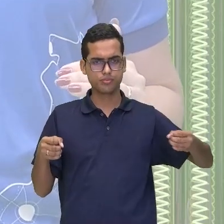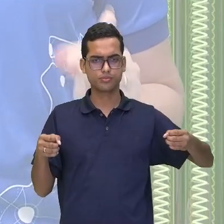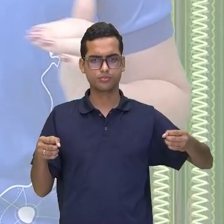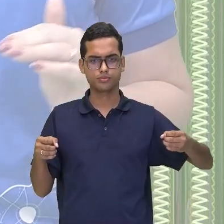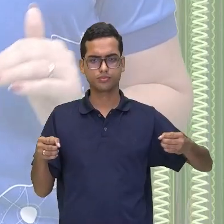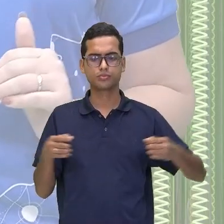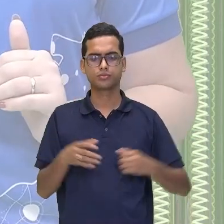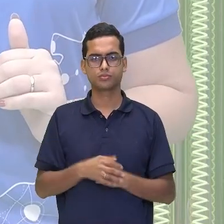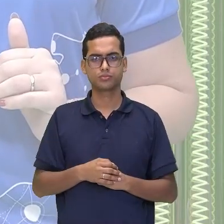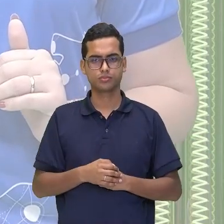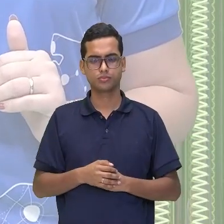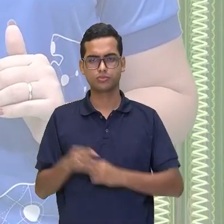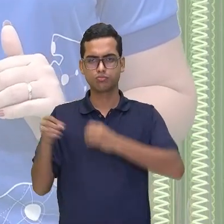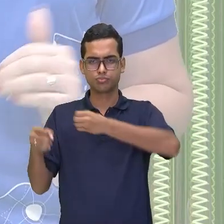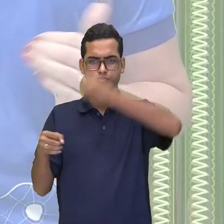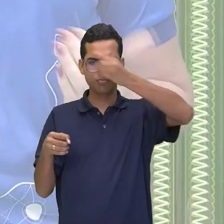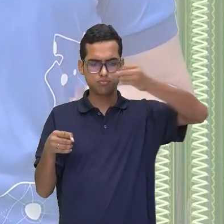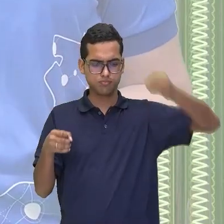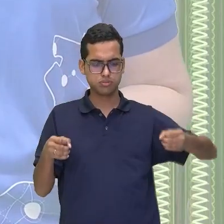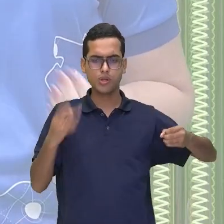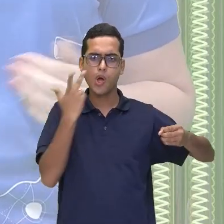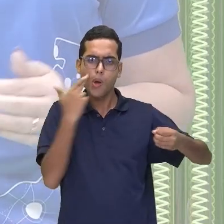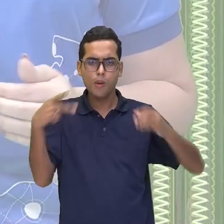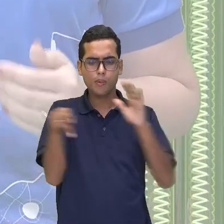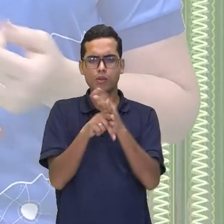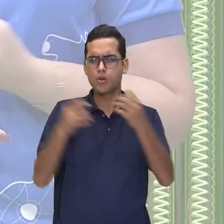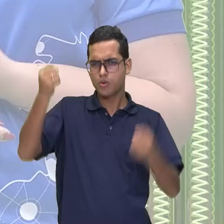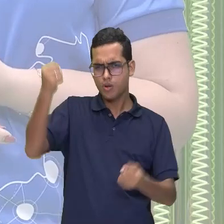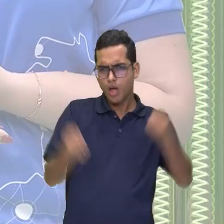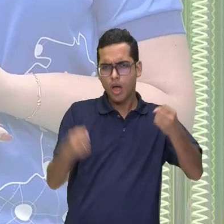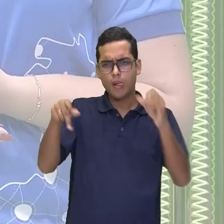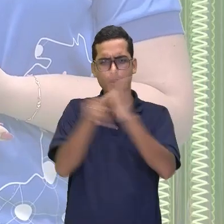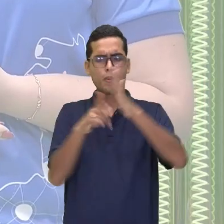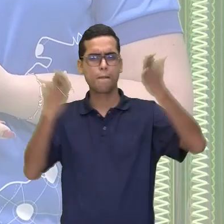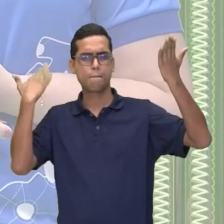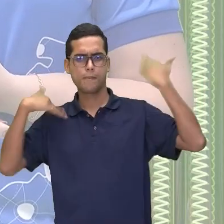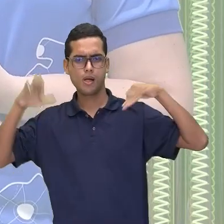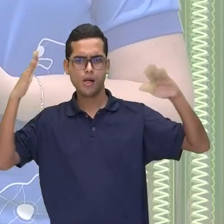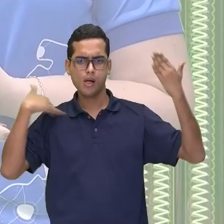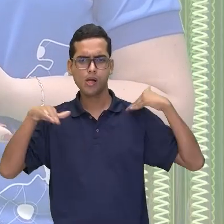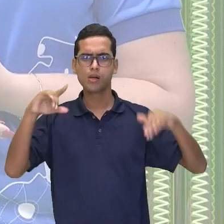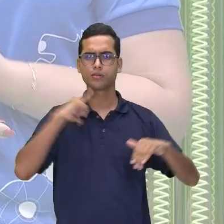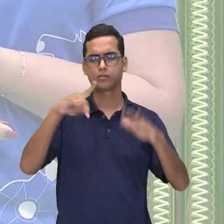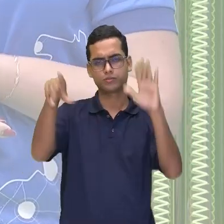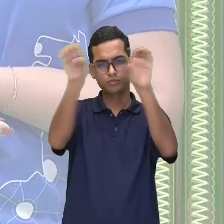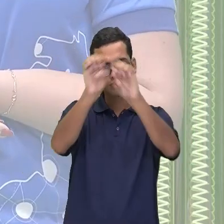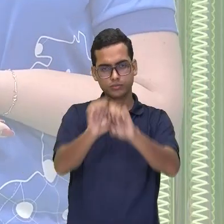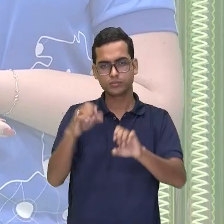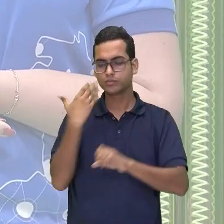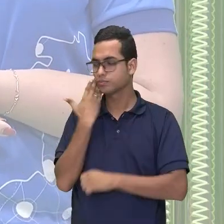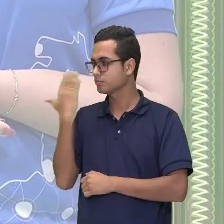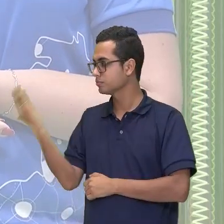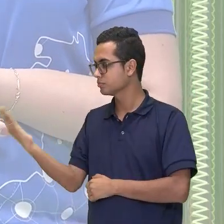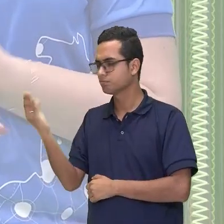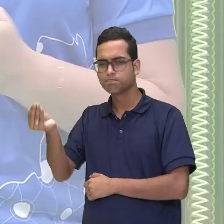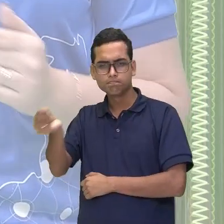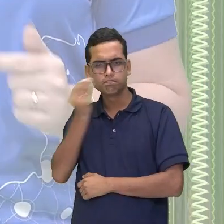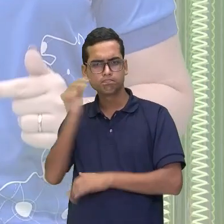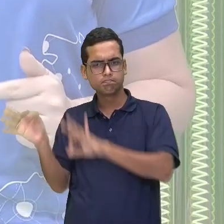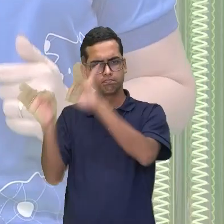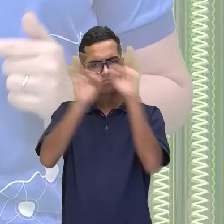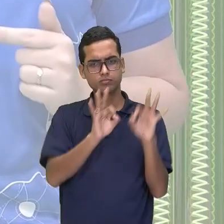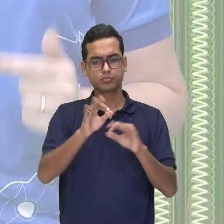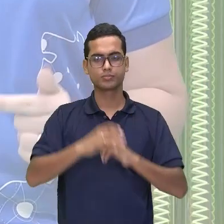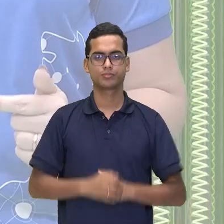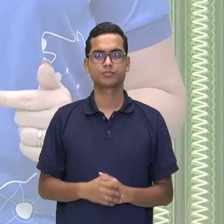mais comum da gente observar nos carros de passeio, né, que ele vai ter aí essa forma, tá? E como você observa, eles não